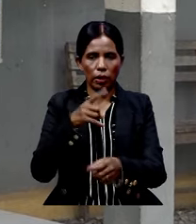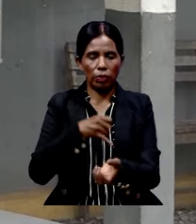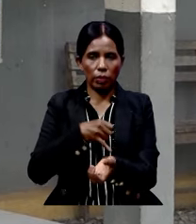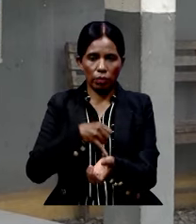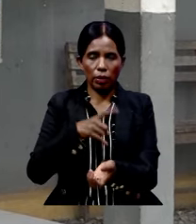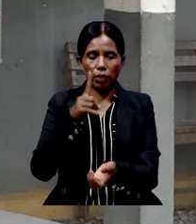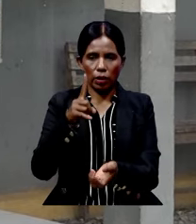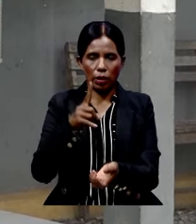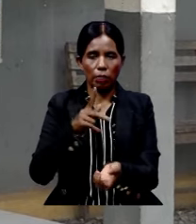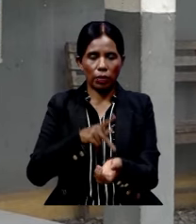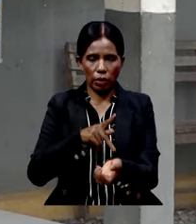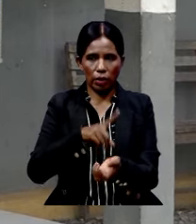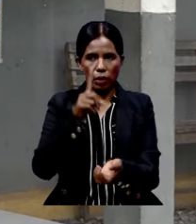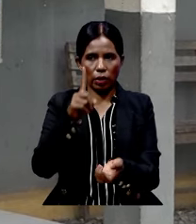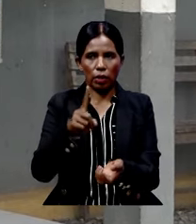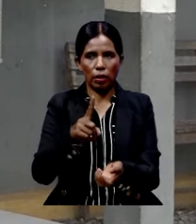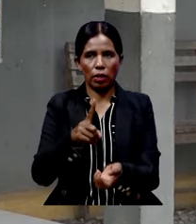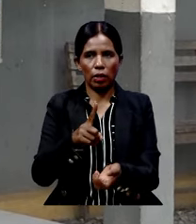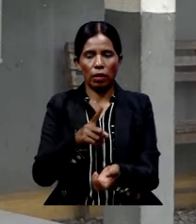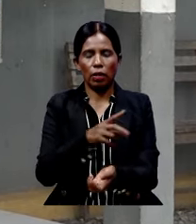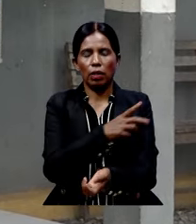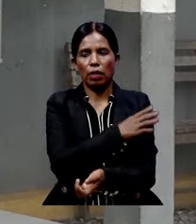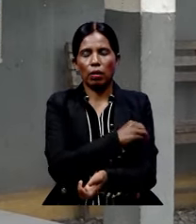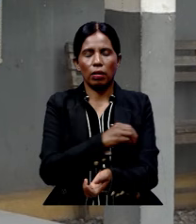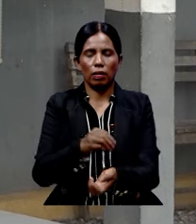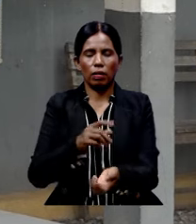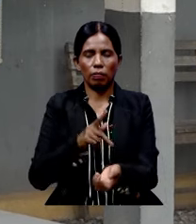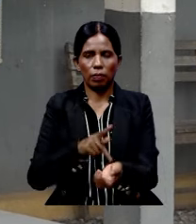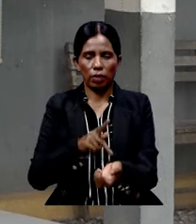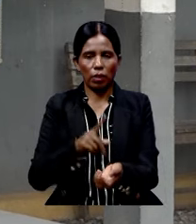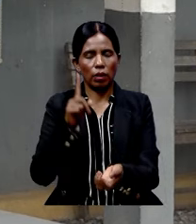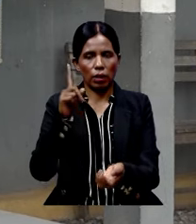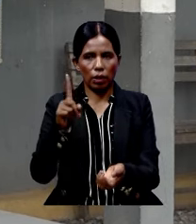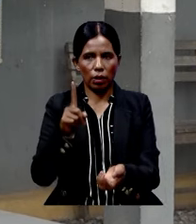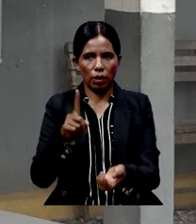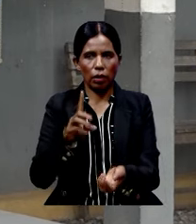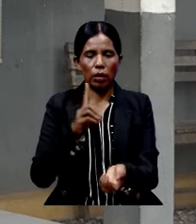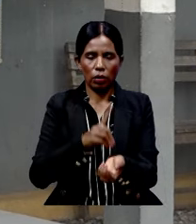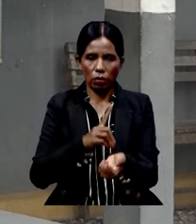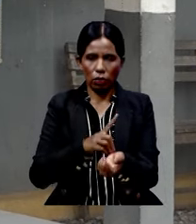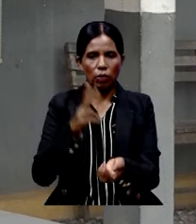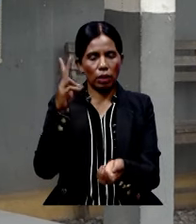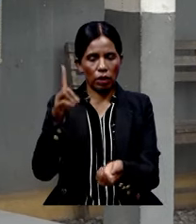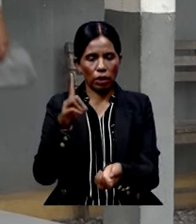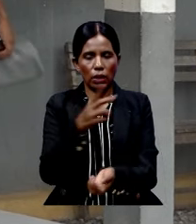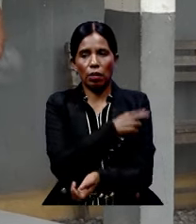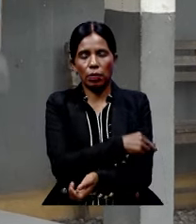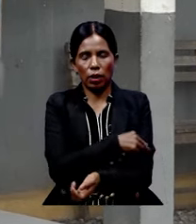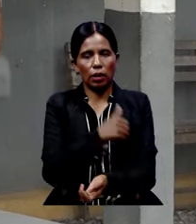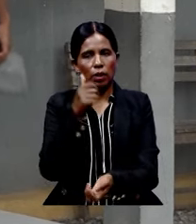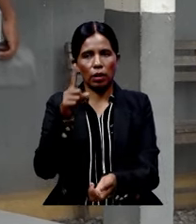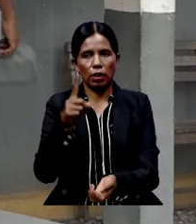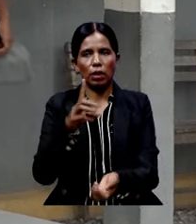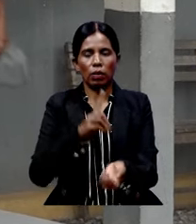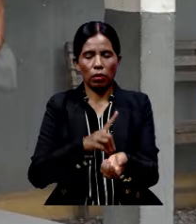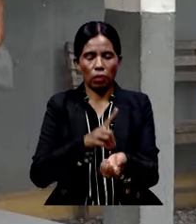saúde ida fale e a parteira ida mesa e a posto de saúde ida fale e a médico ida mesa então e a posto de saúde ida fale e a